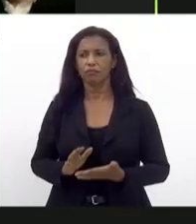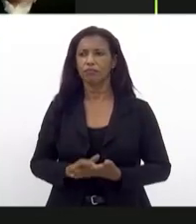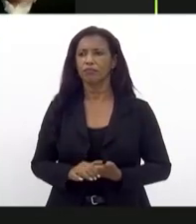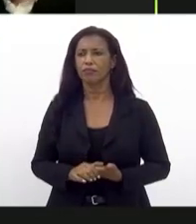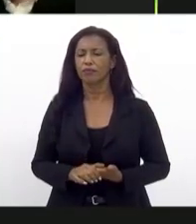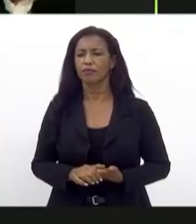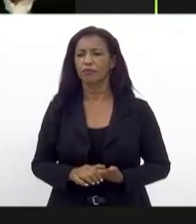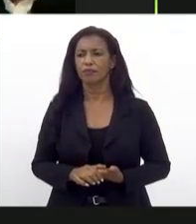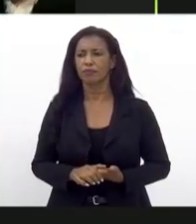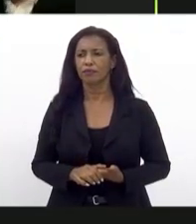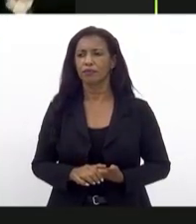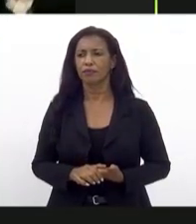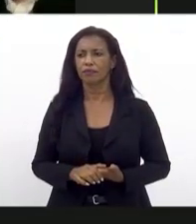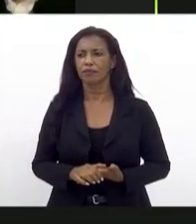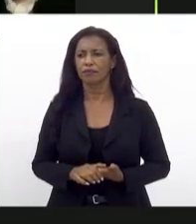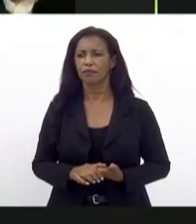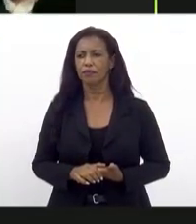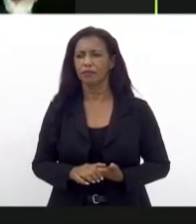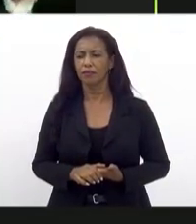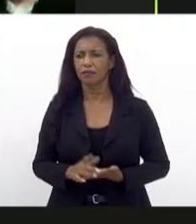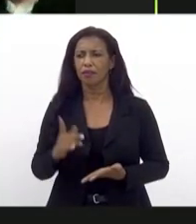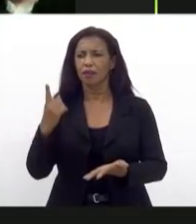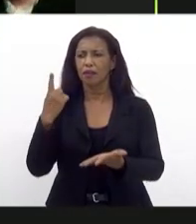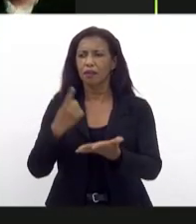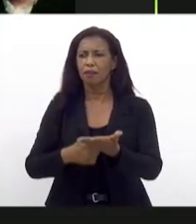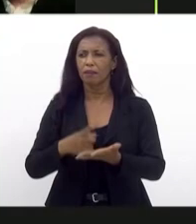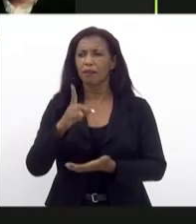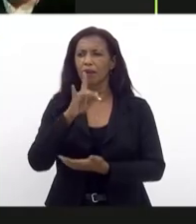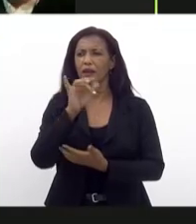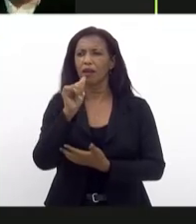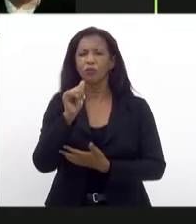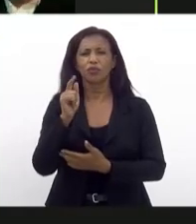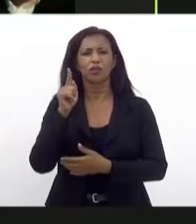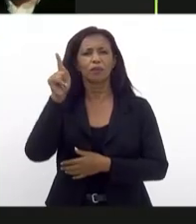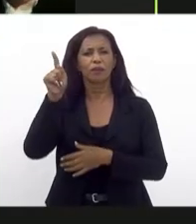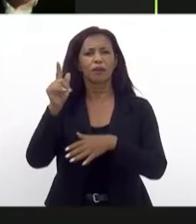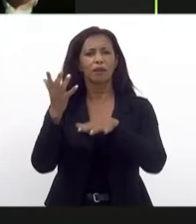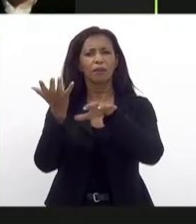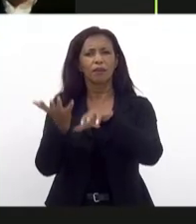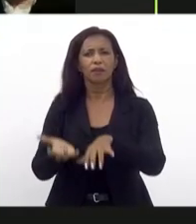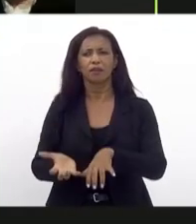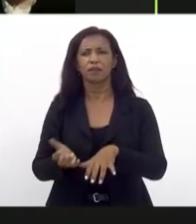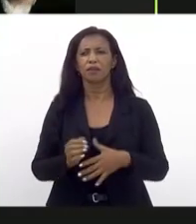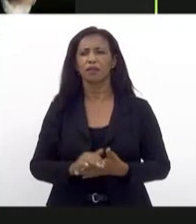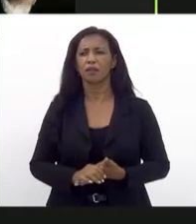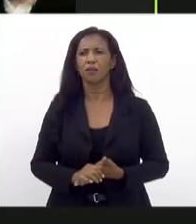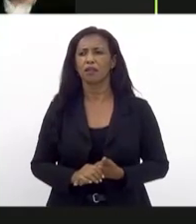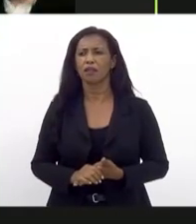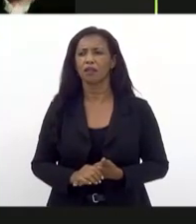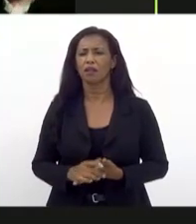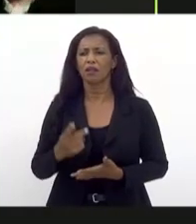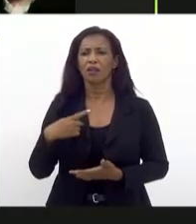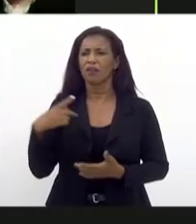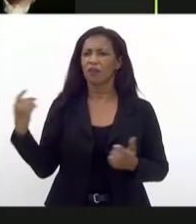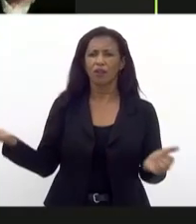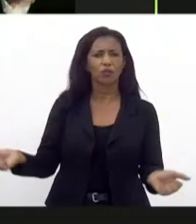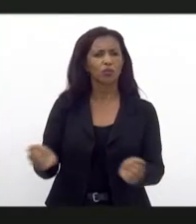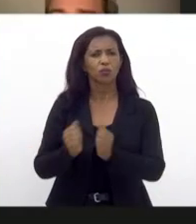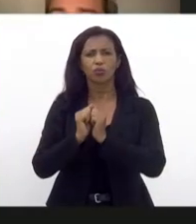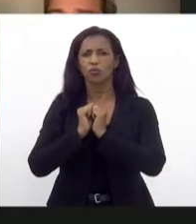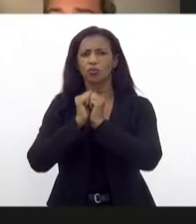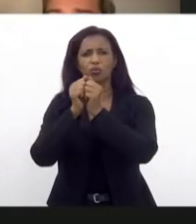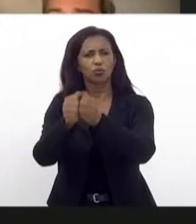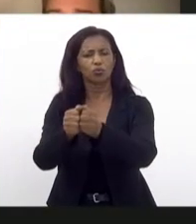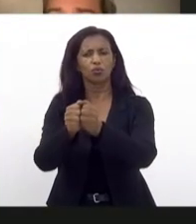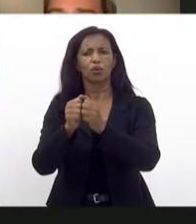também, que marcar um dia para a gente invadir Brasília. Então, vai prefeito, governador, todos os